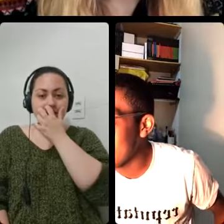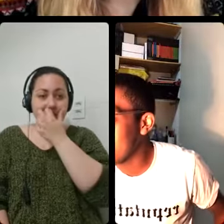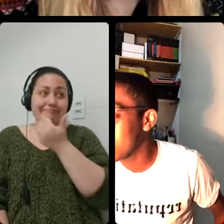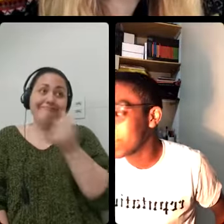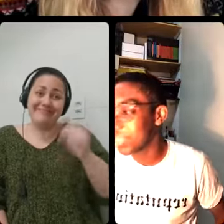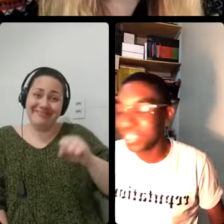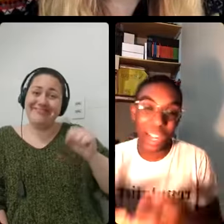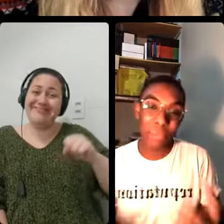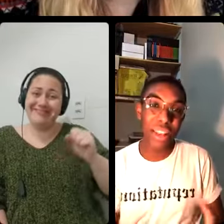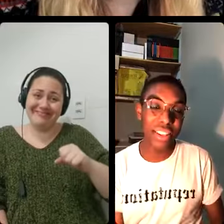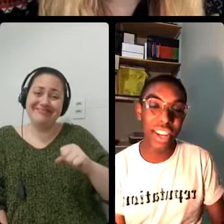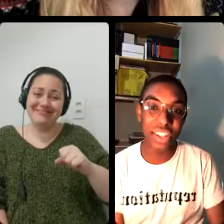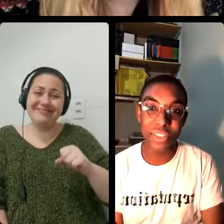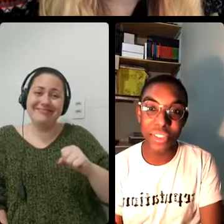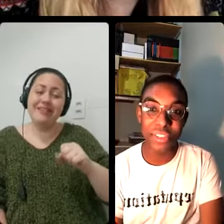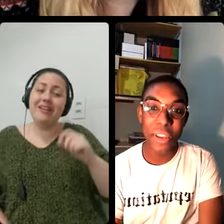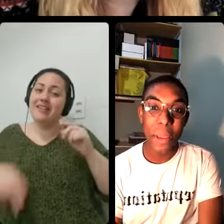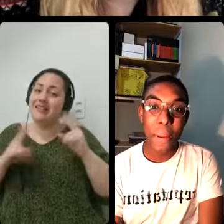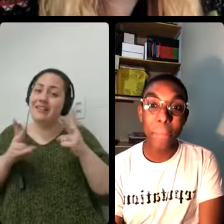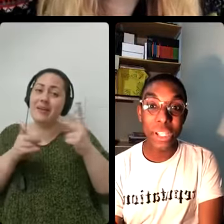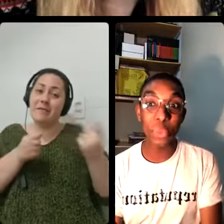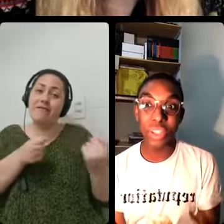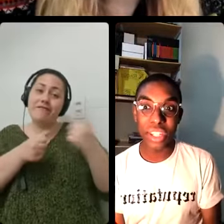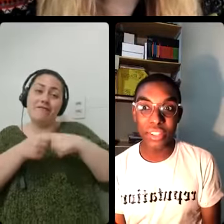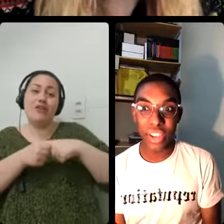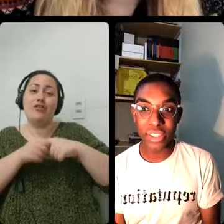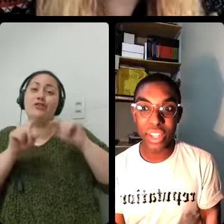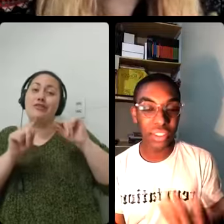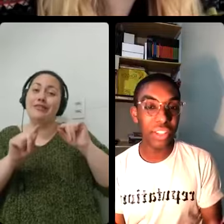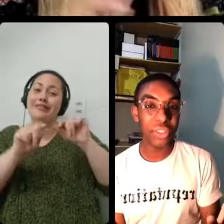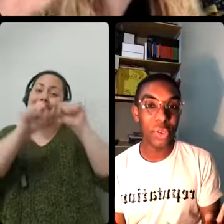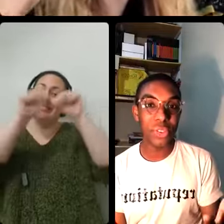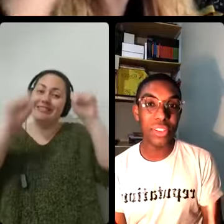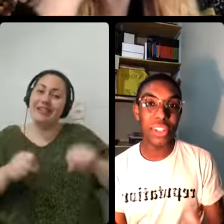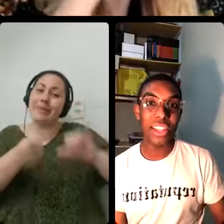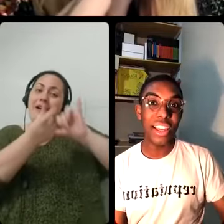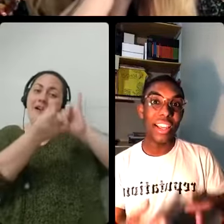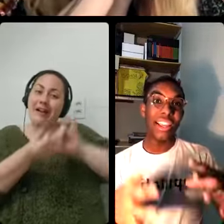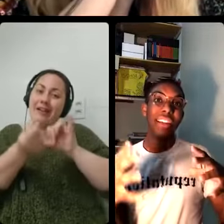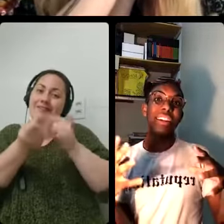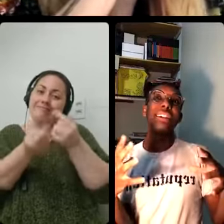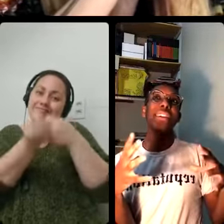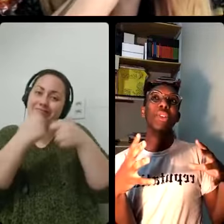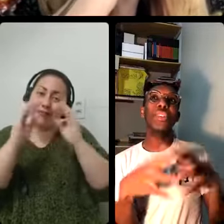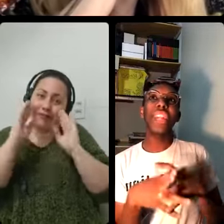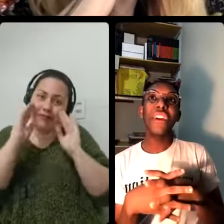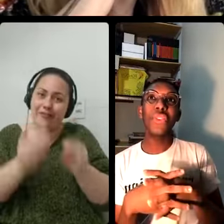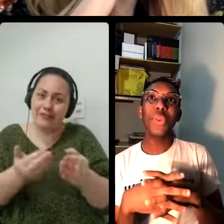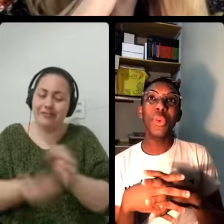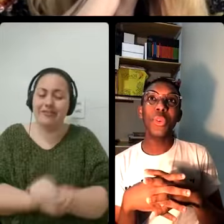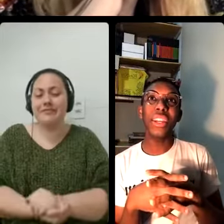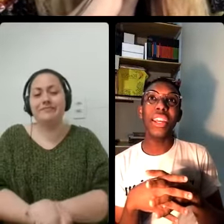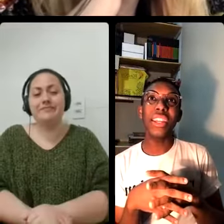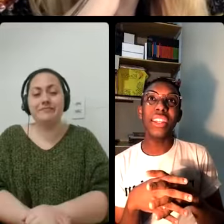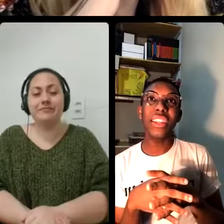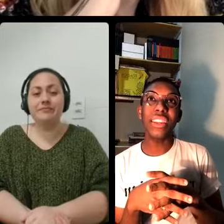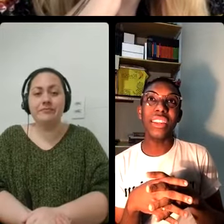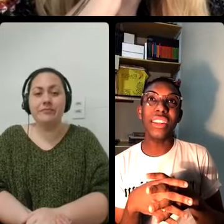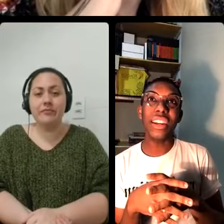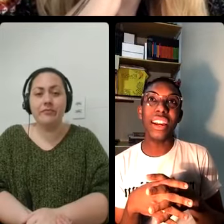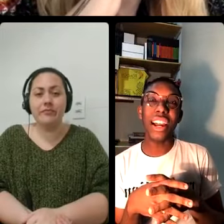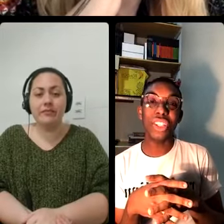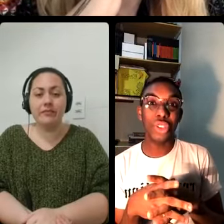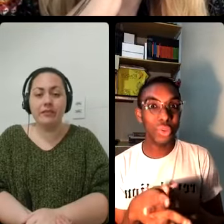acaba no sistema capitalista que a gente vive. Mas muitas vezes, né, isso nem trouxe, assim, o tráfico,